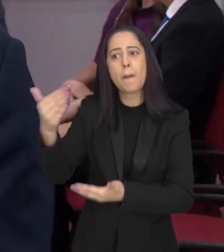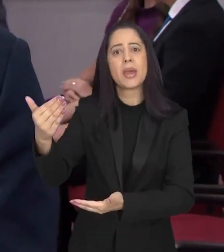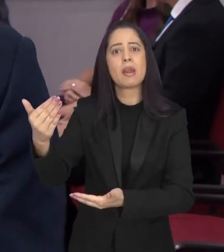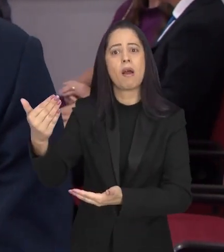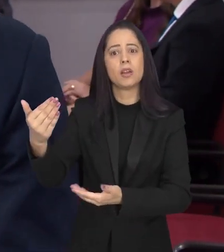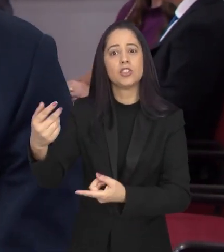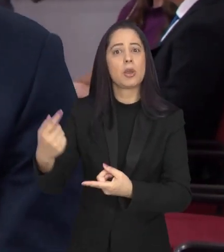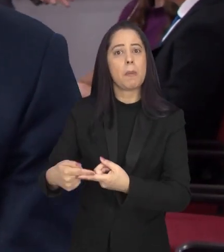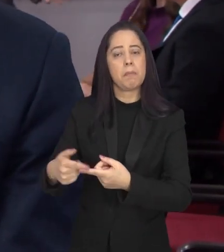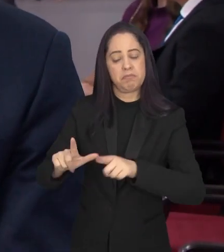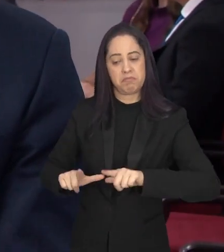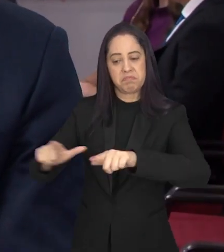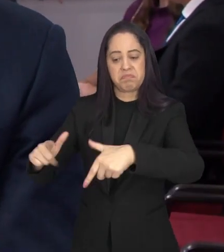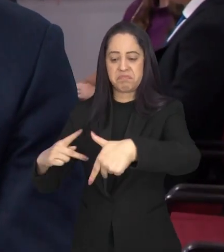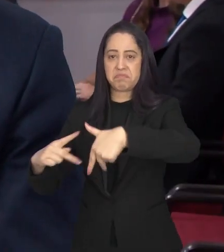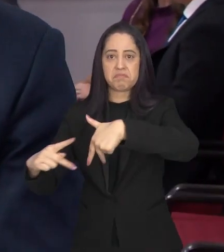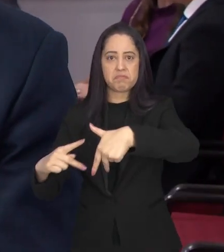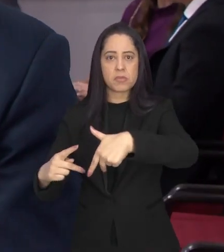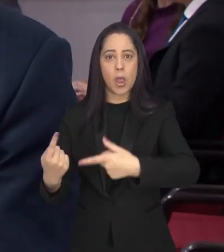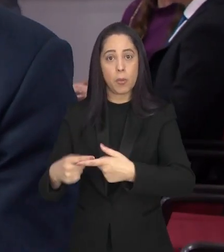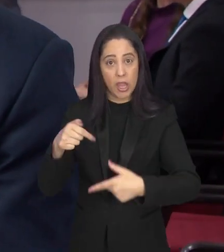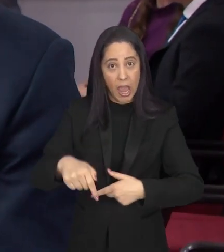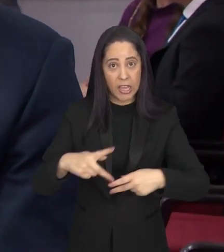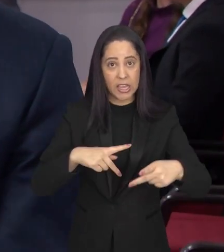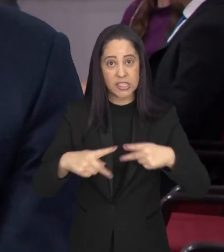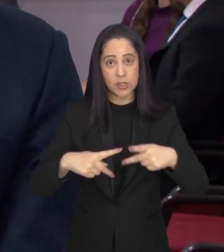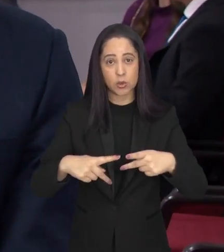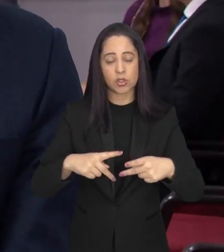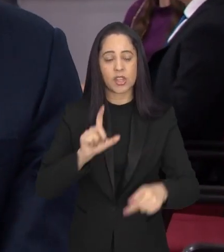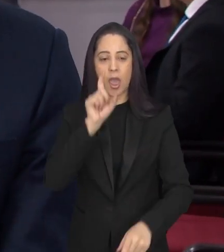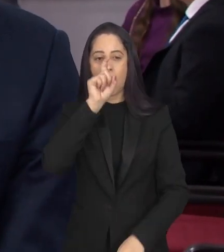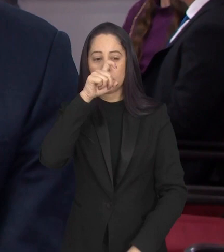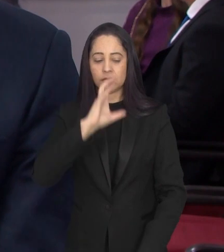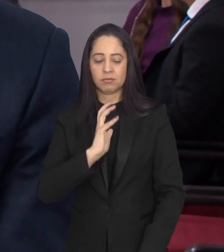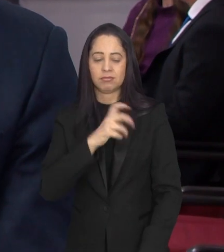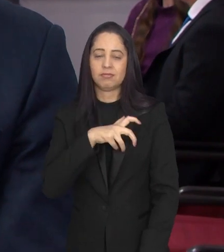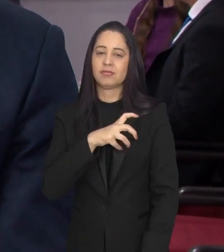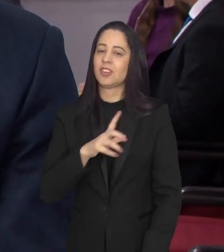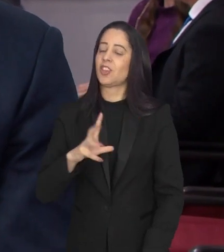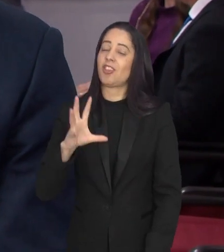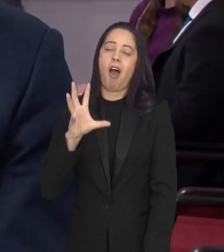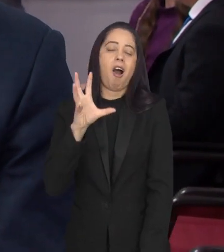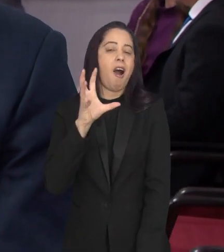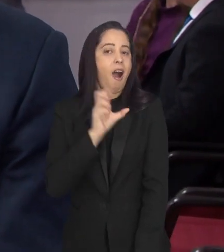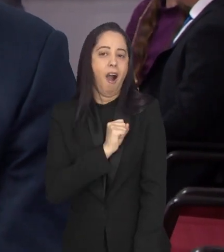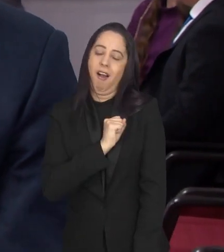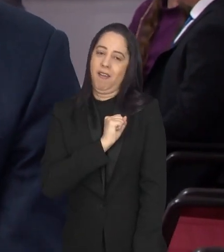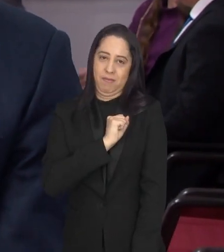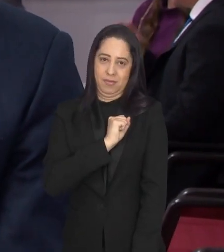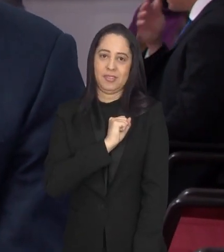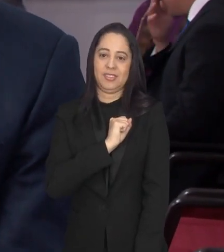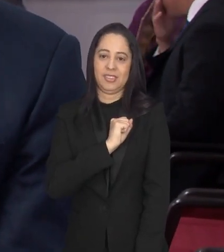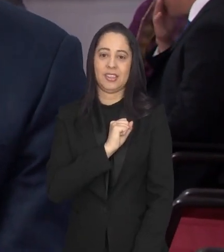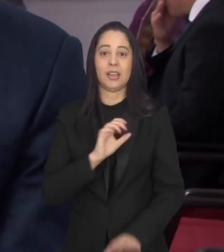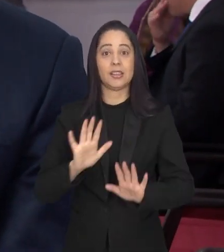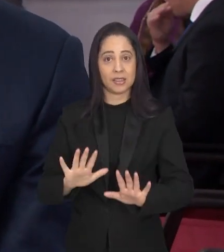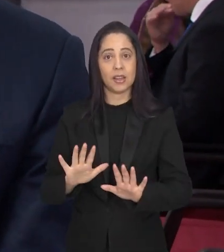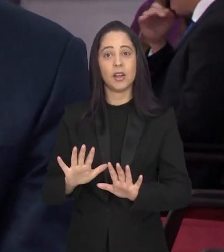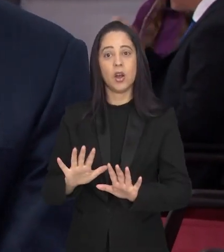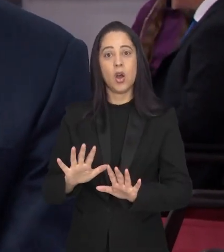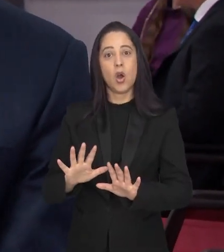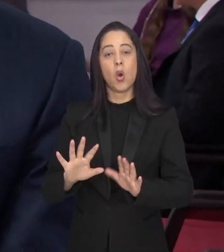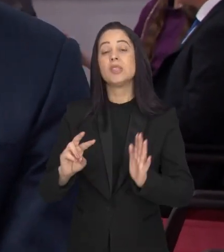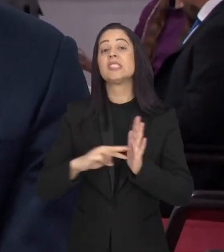justa essa homenagem para ele de título de cidadão joseense, porque, como eu falei, São José Esporte Clube é a paixão da